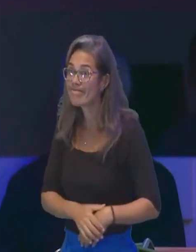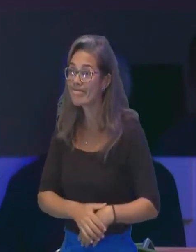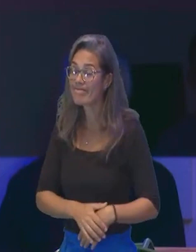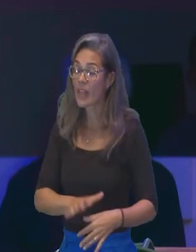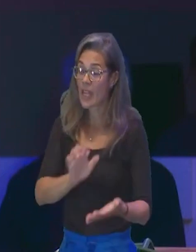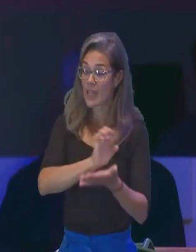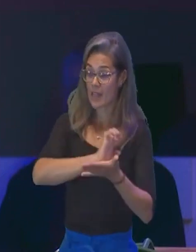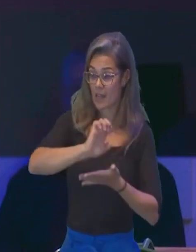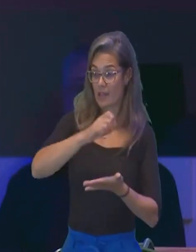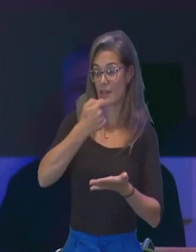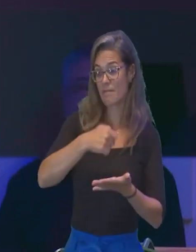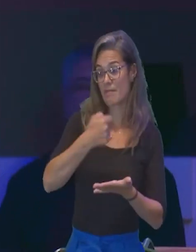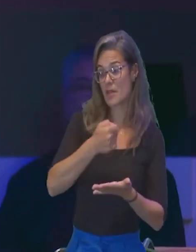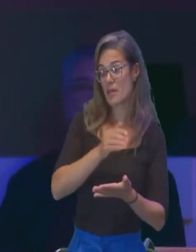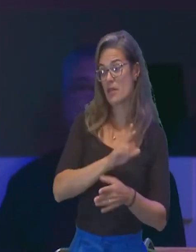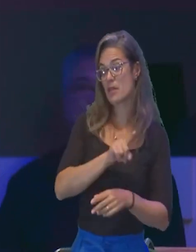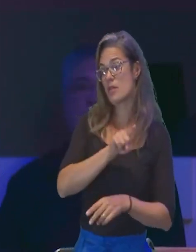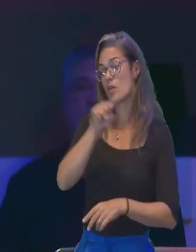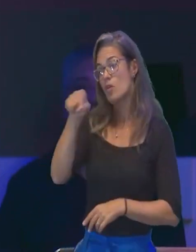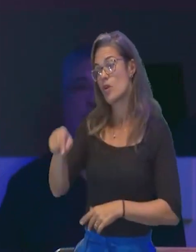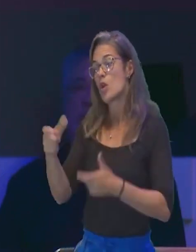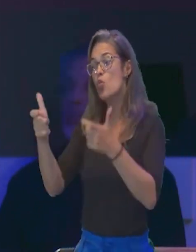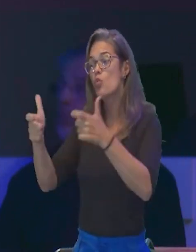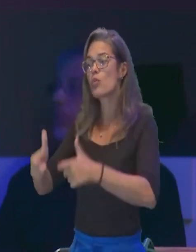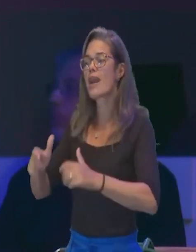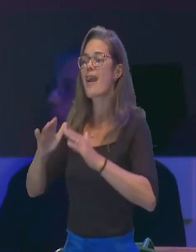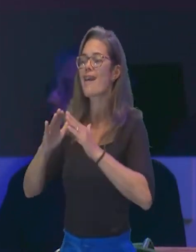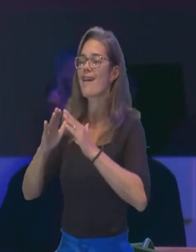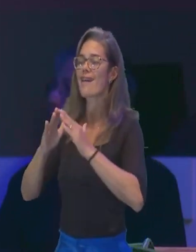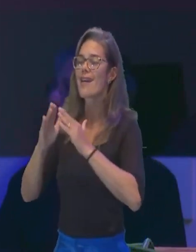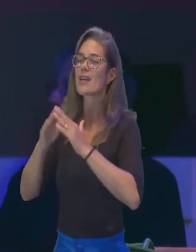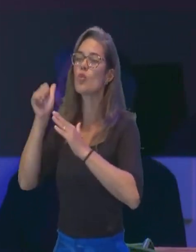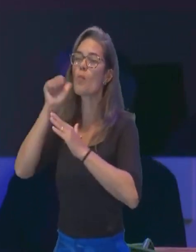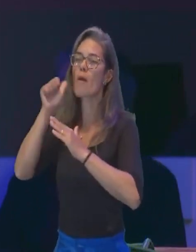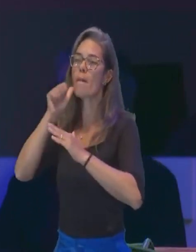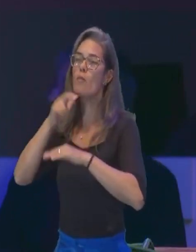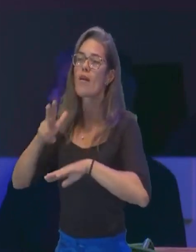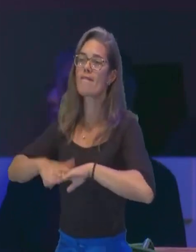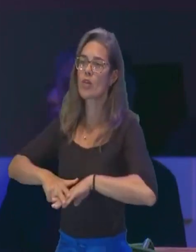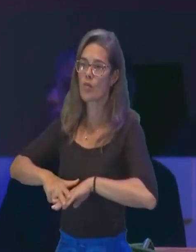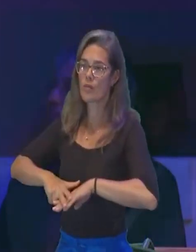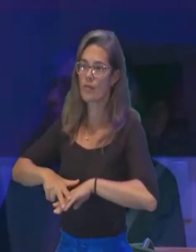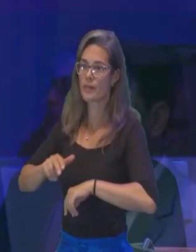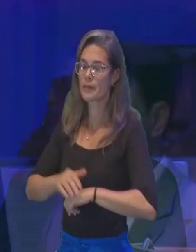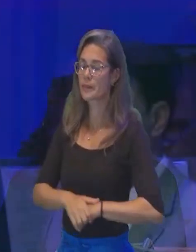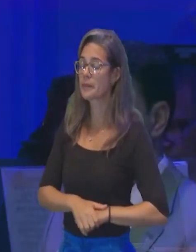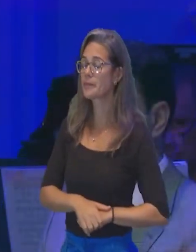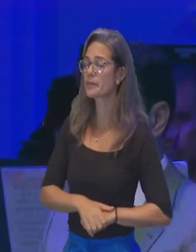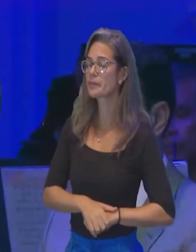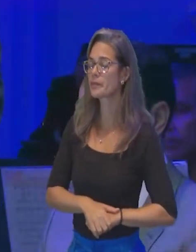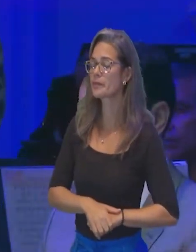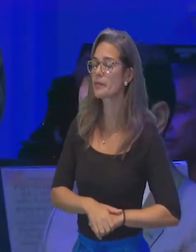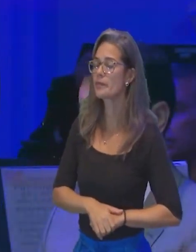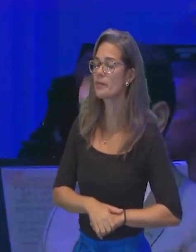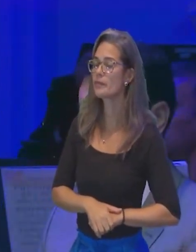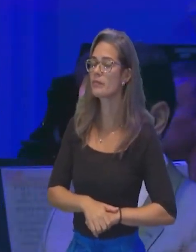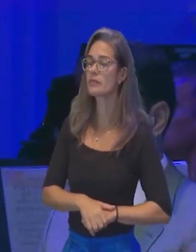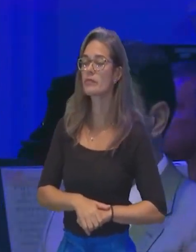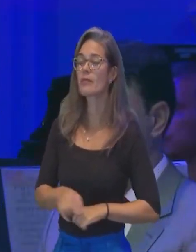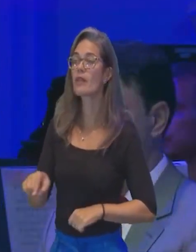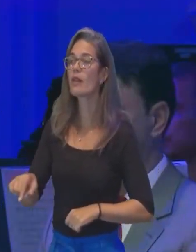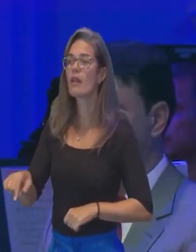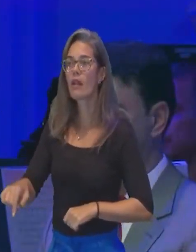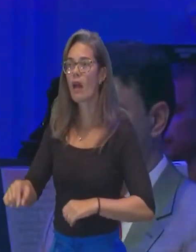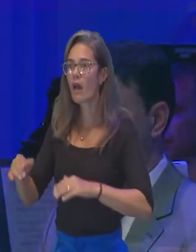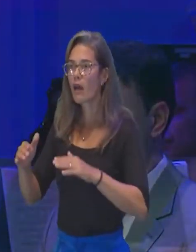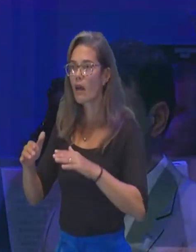que morava em Sarepta. E quando ele chegou lá, quando chegou na casa da viúva, não havia